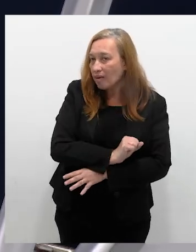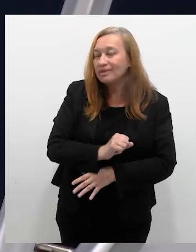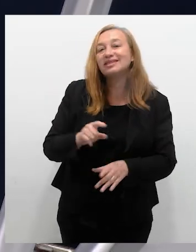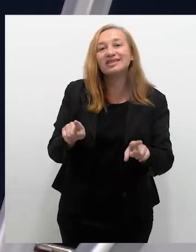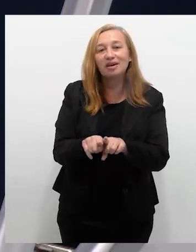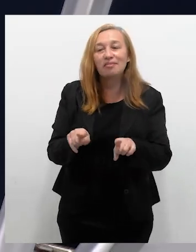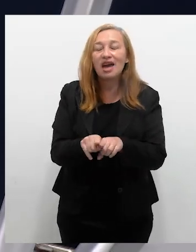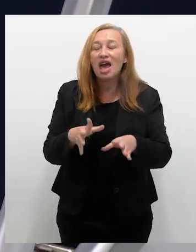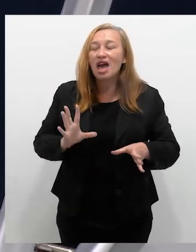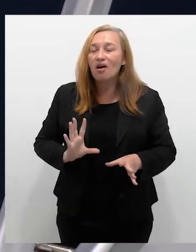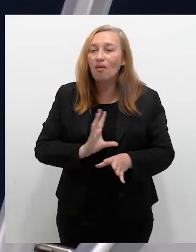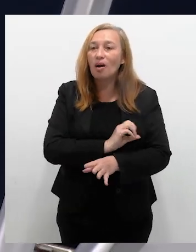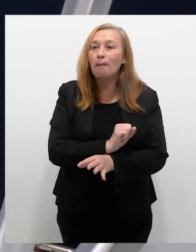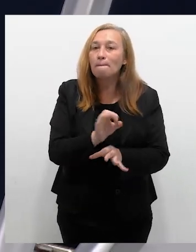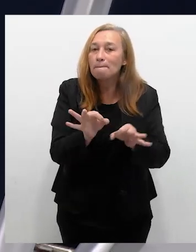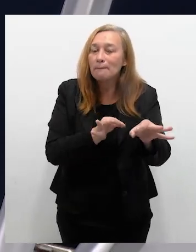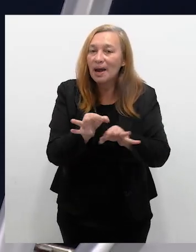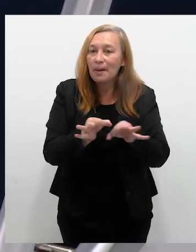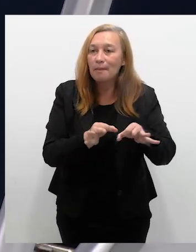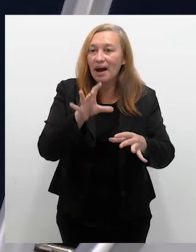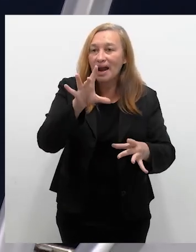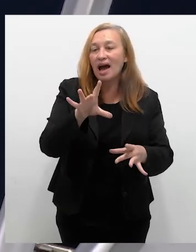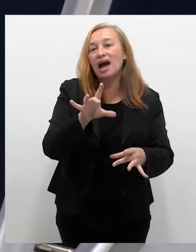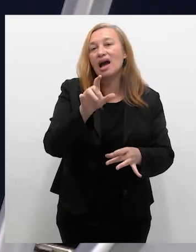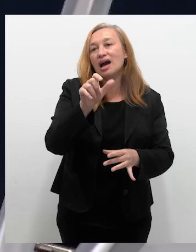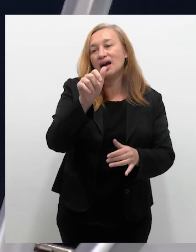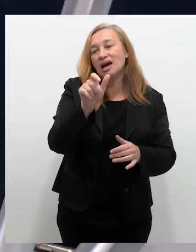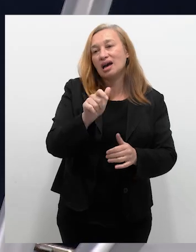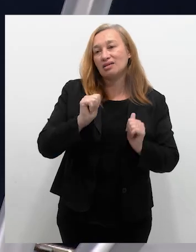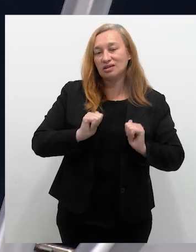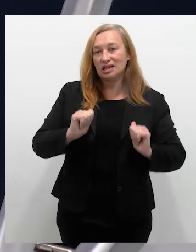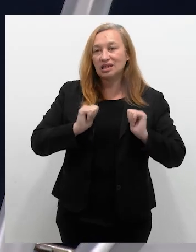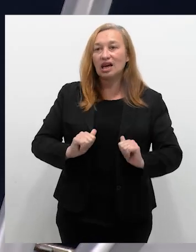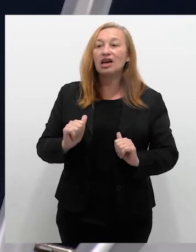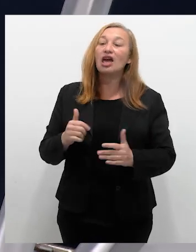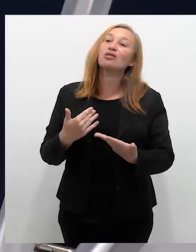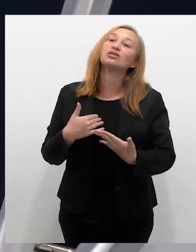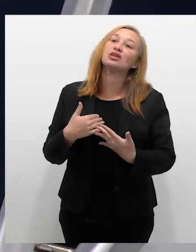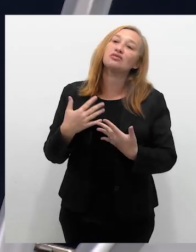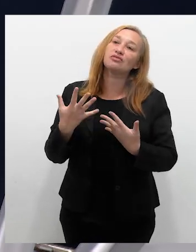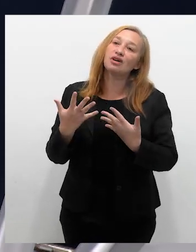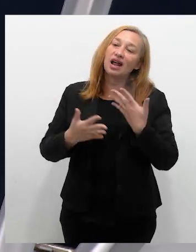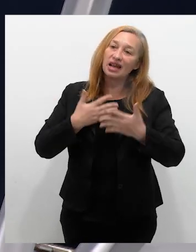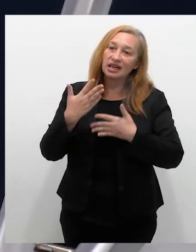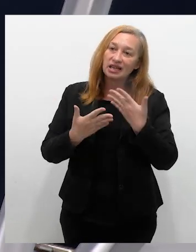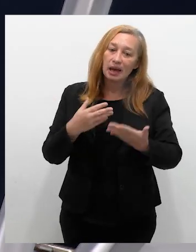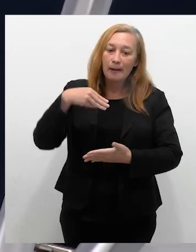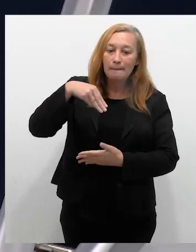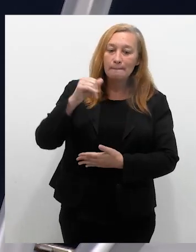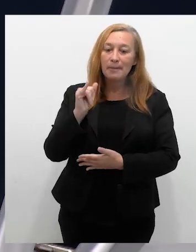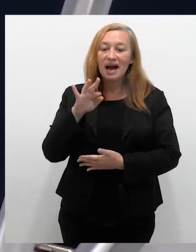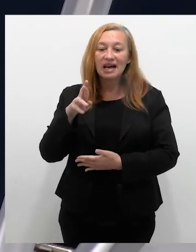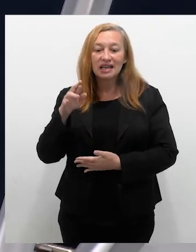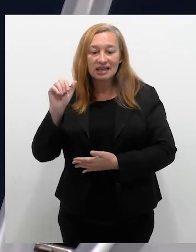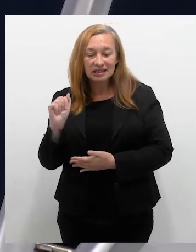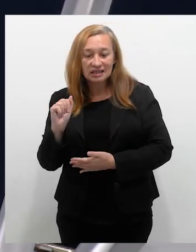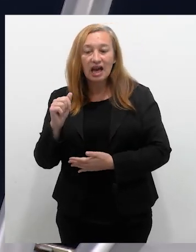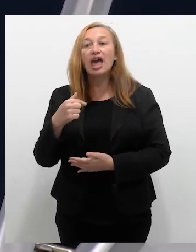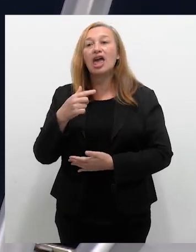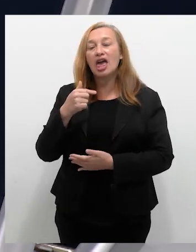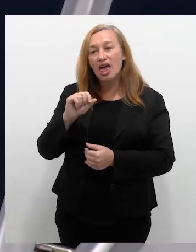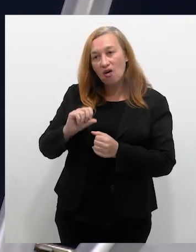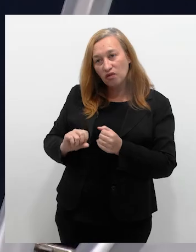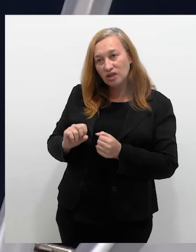preparar atores. Eu tive o privilégio de, na época de Maísa, que eu fiz Maísa, eu fiz a